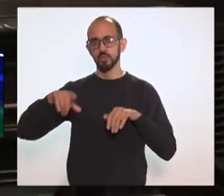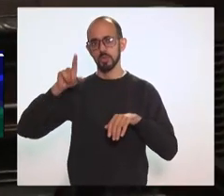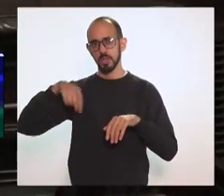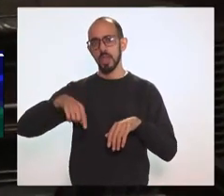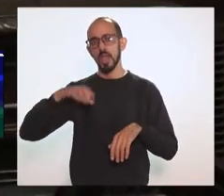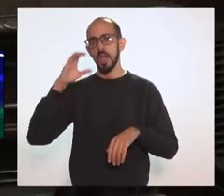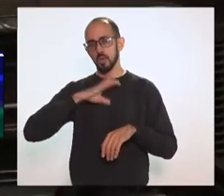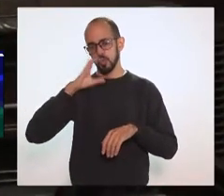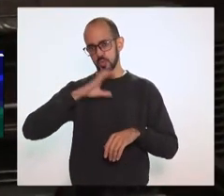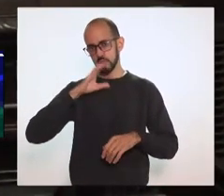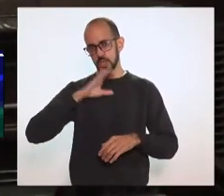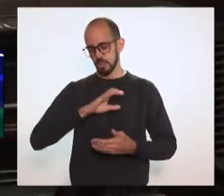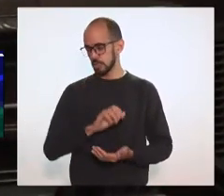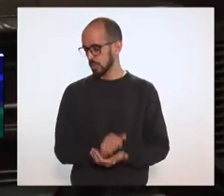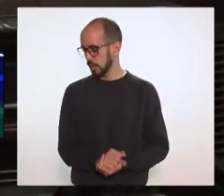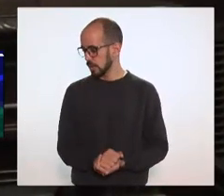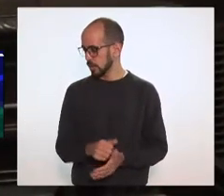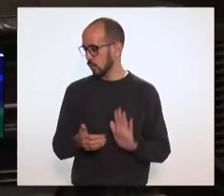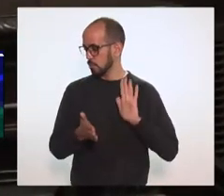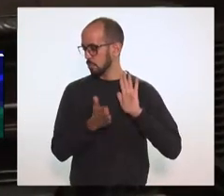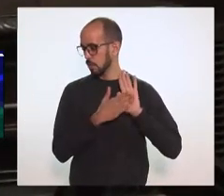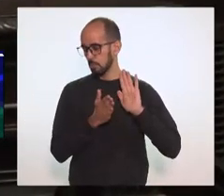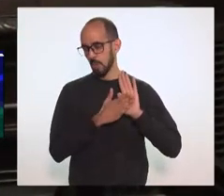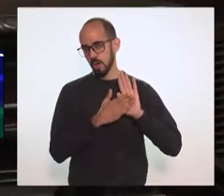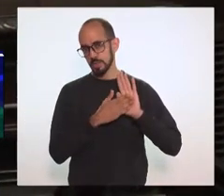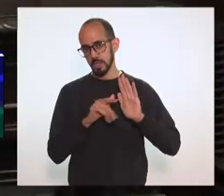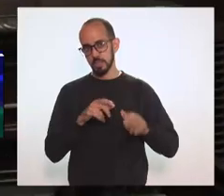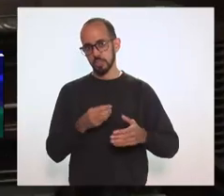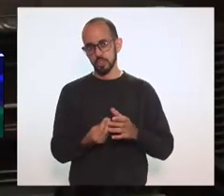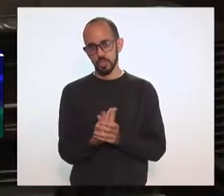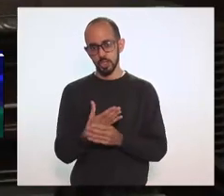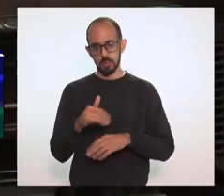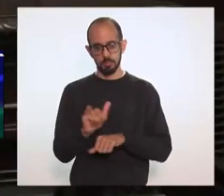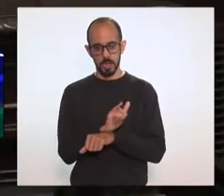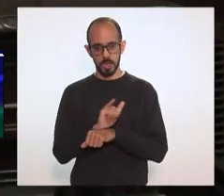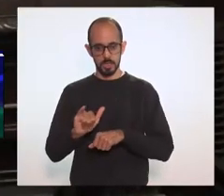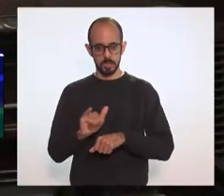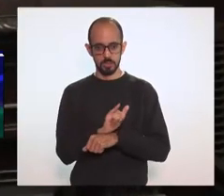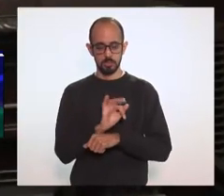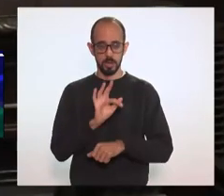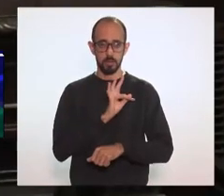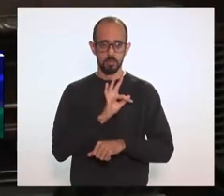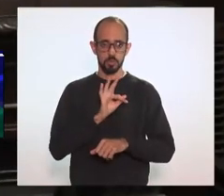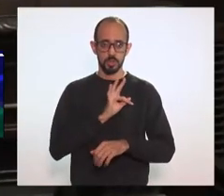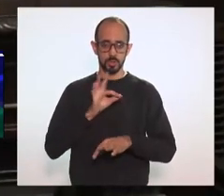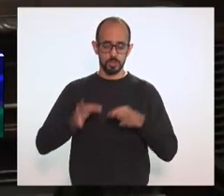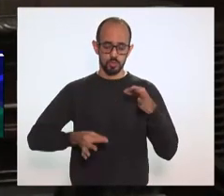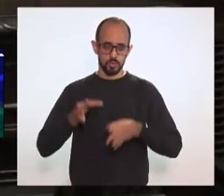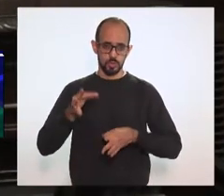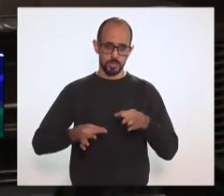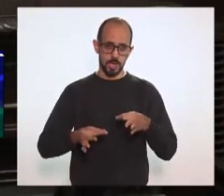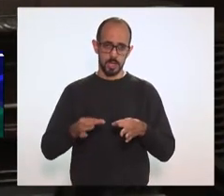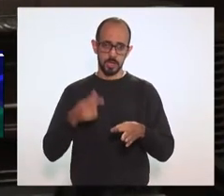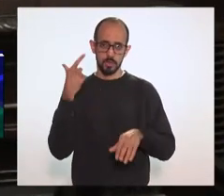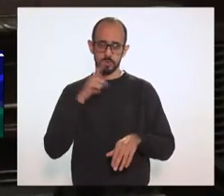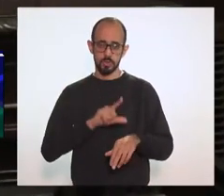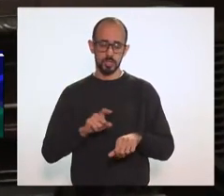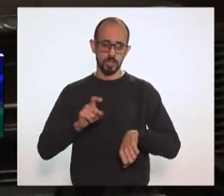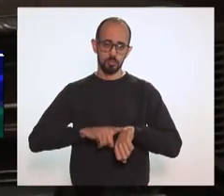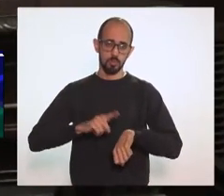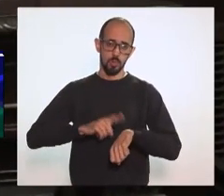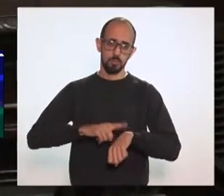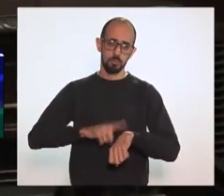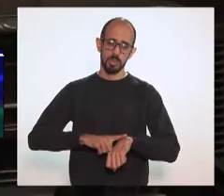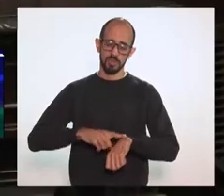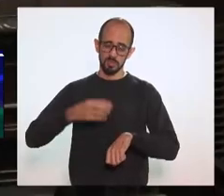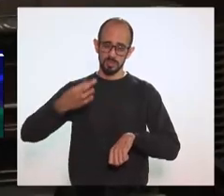urgência. Então, a proposta é que possamos criar mecanismos para que a polícia judiciária possa, no momento ali,